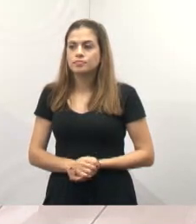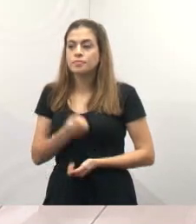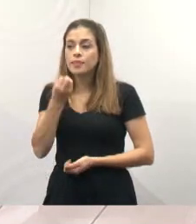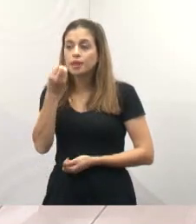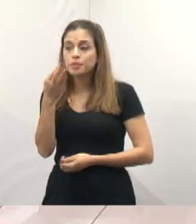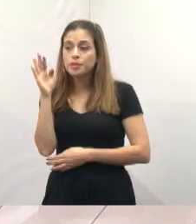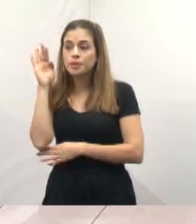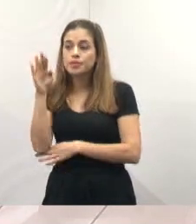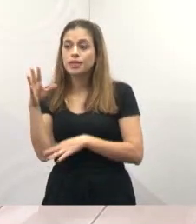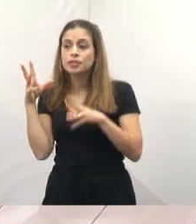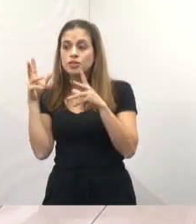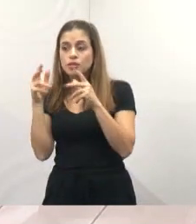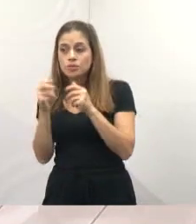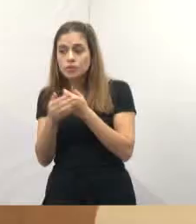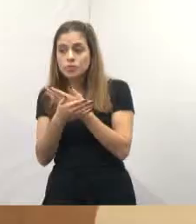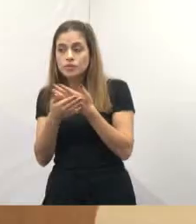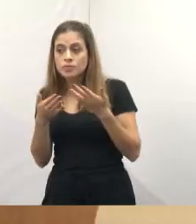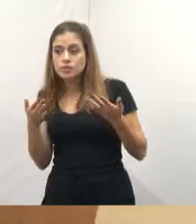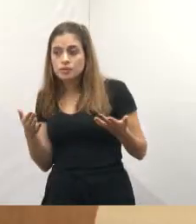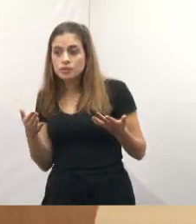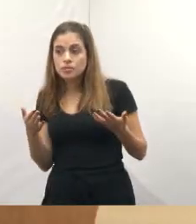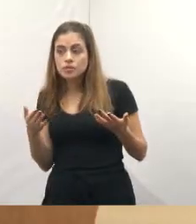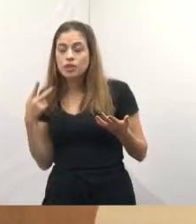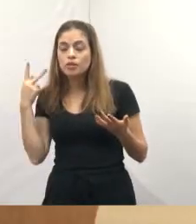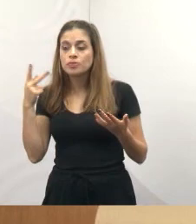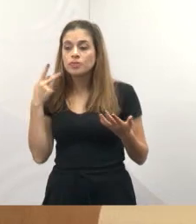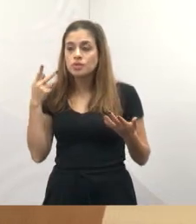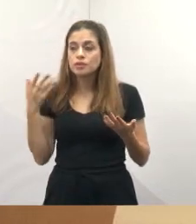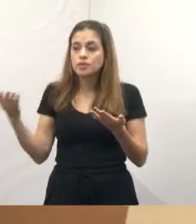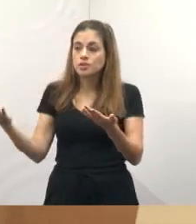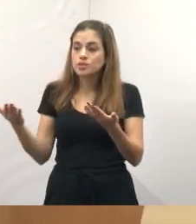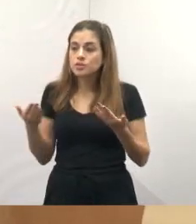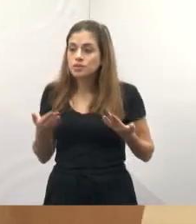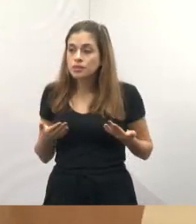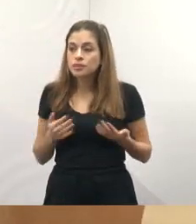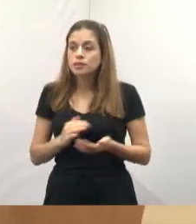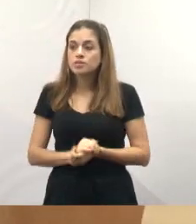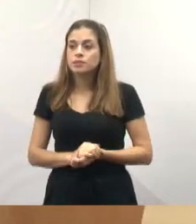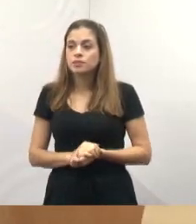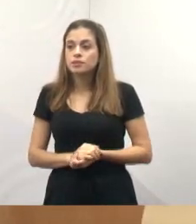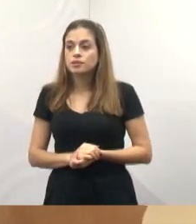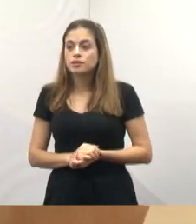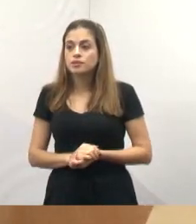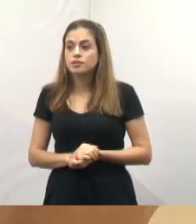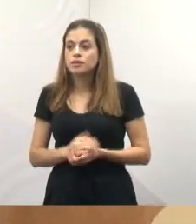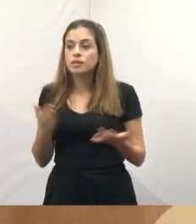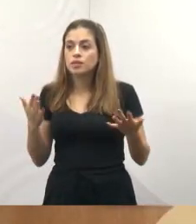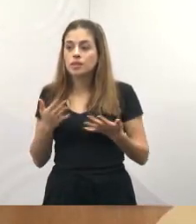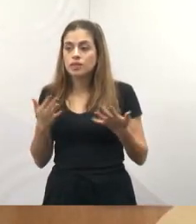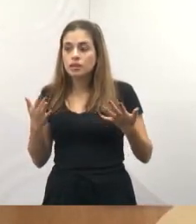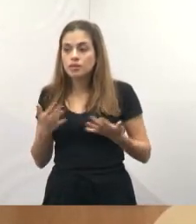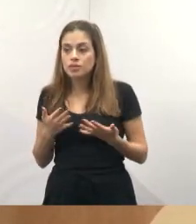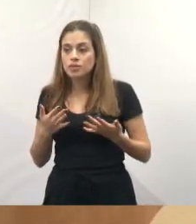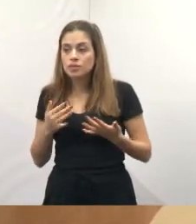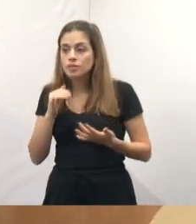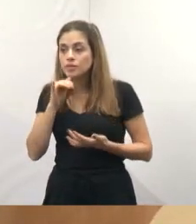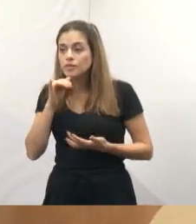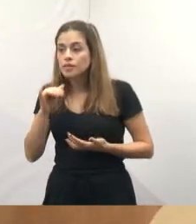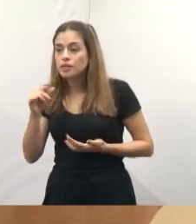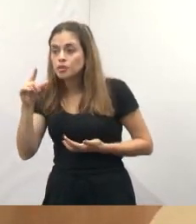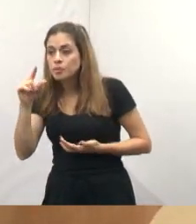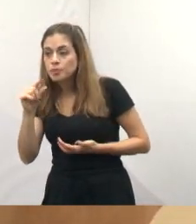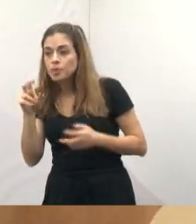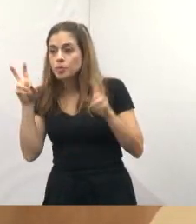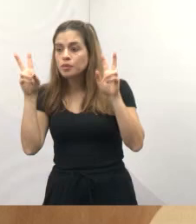Boa tarde a todos, boa tarde, nobres vereadores que aqui estão. Agora a gente vai estar falando um pouco sobre o